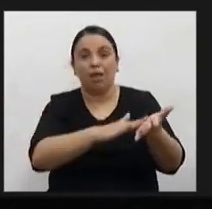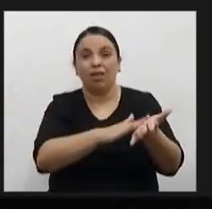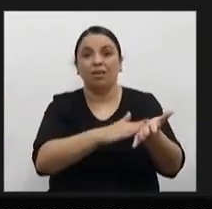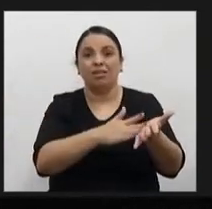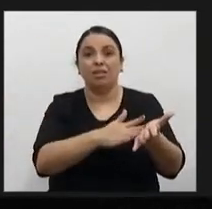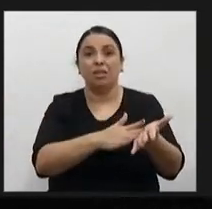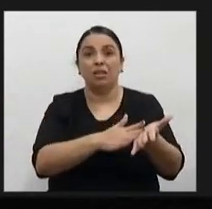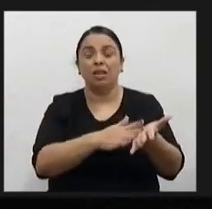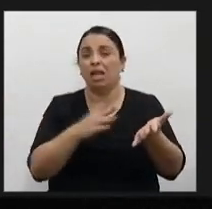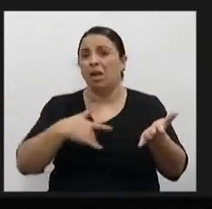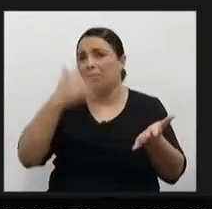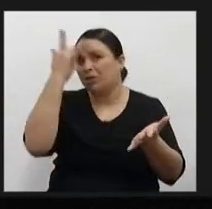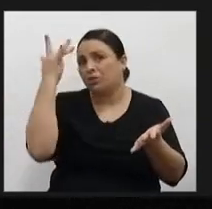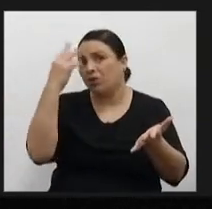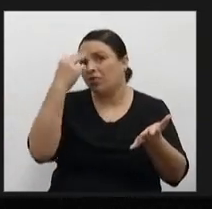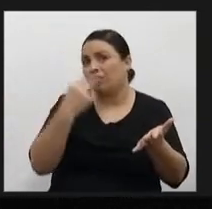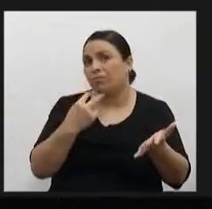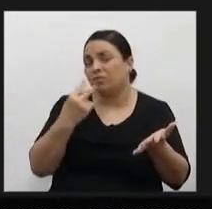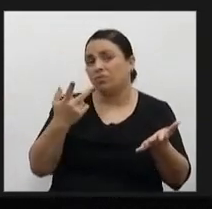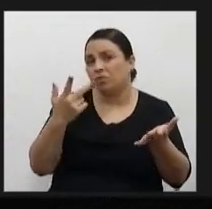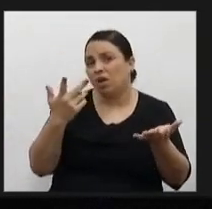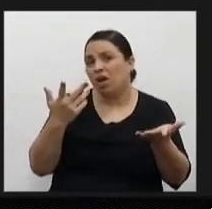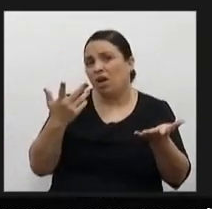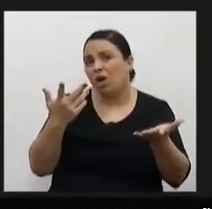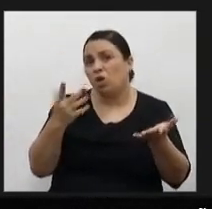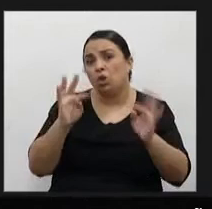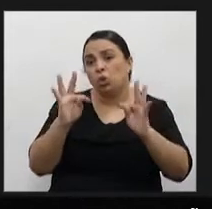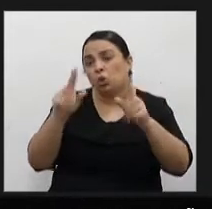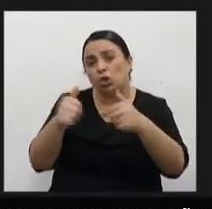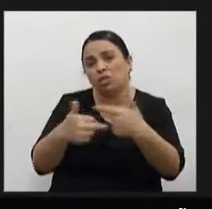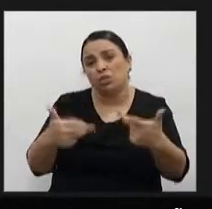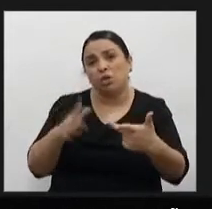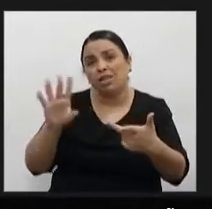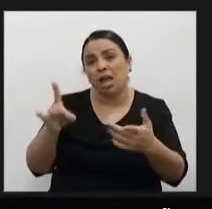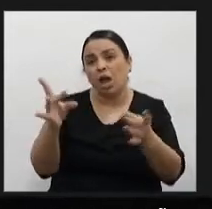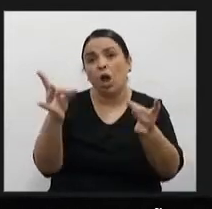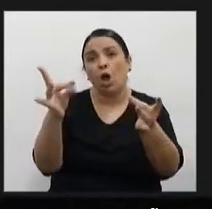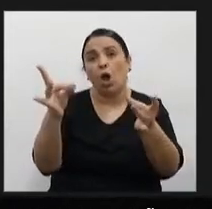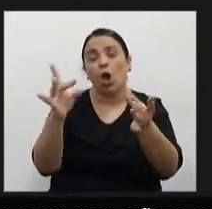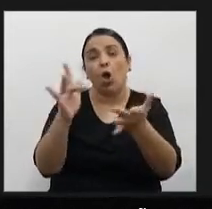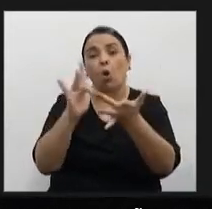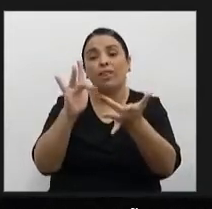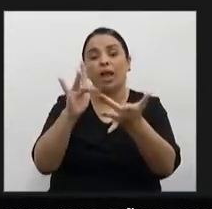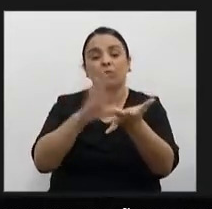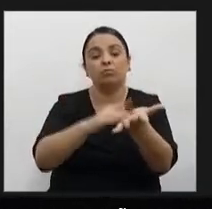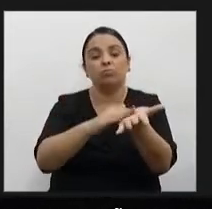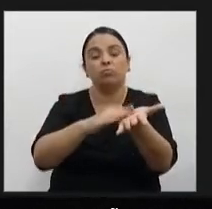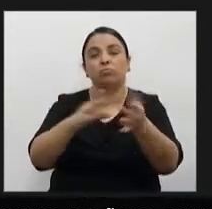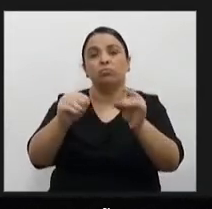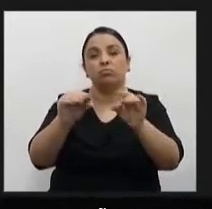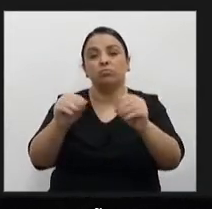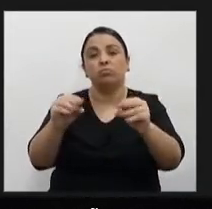o que tem como base a afetividade.